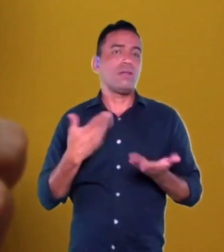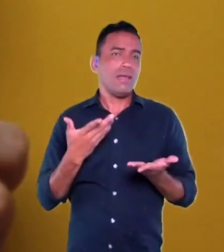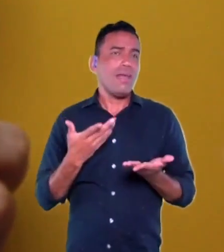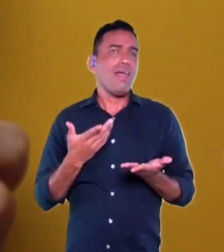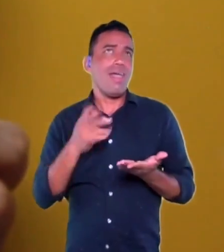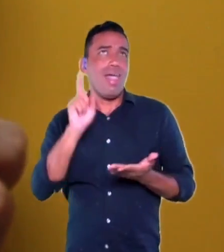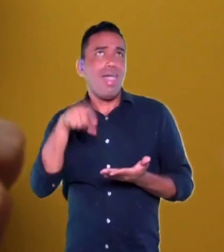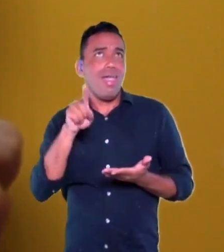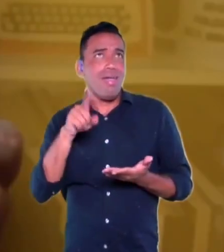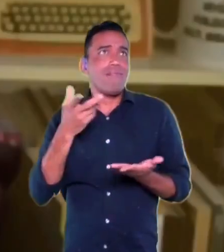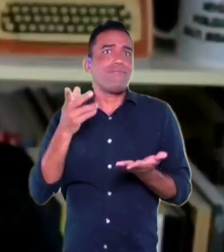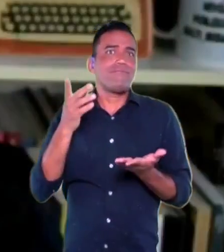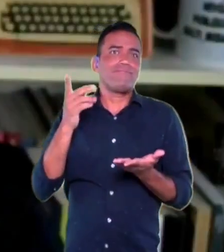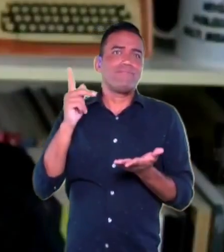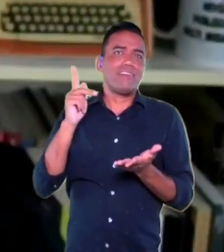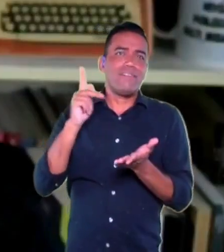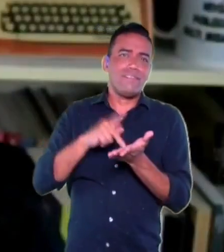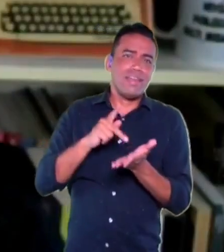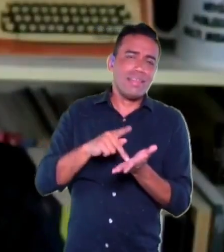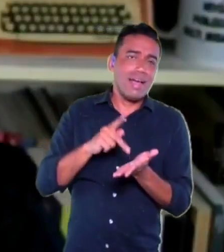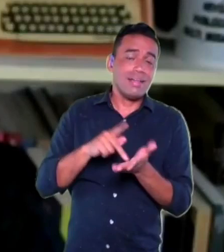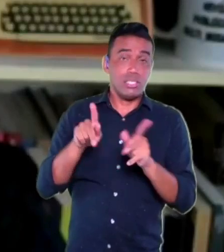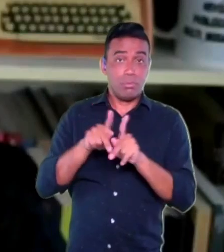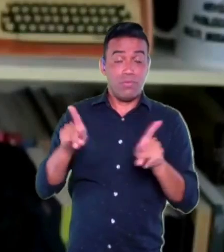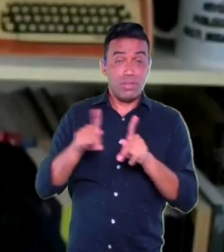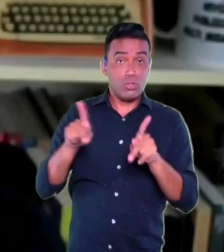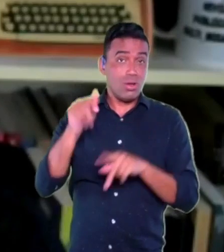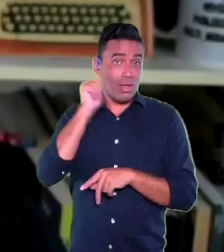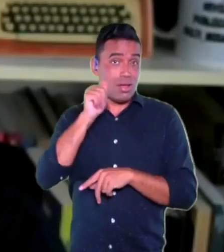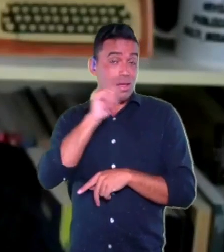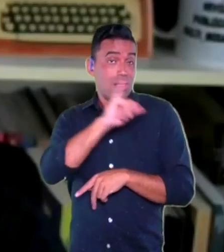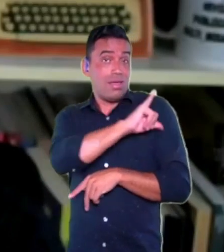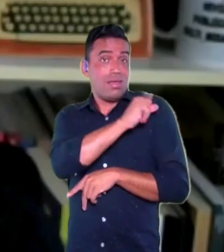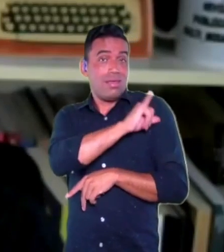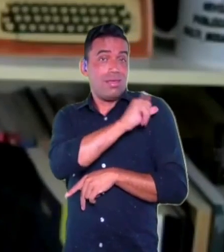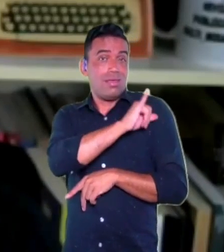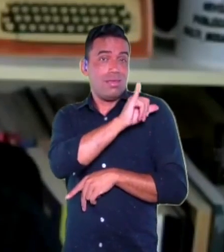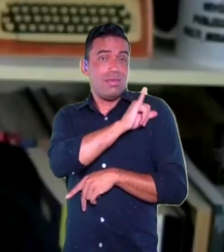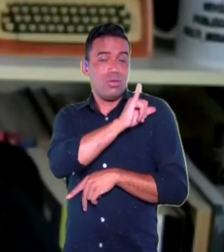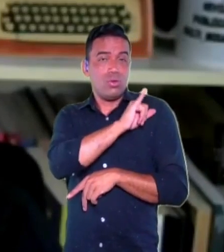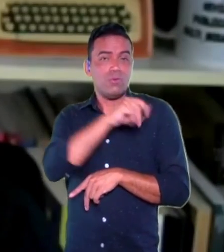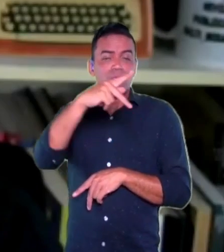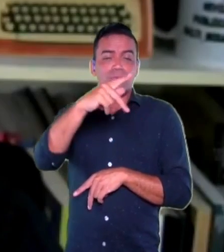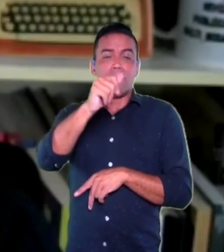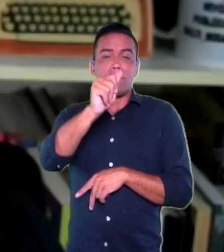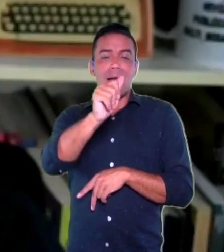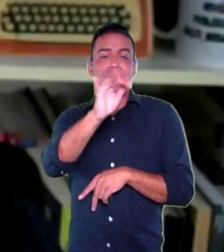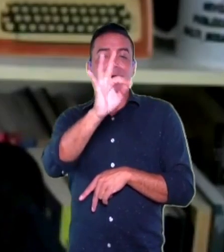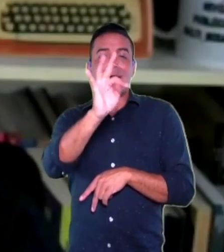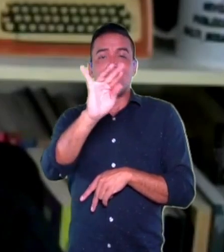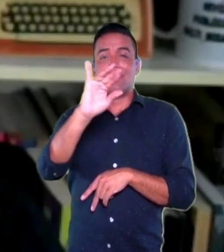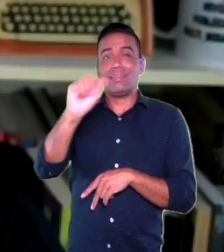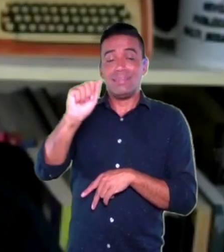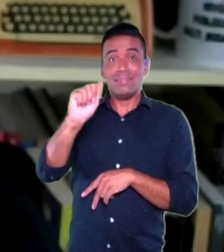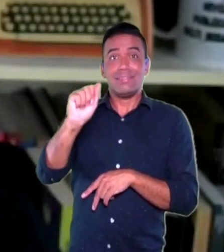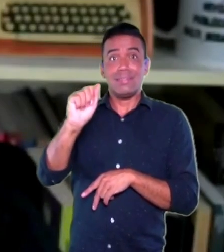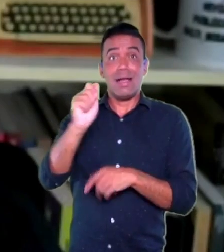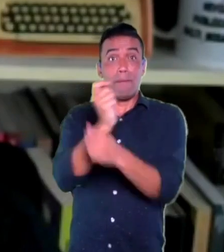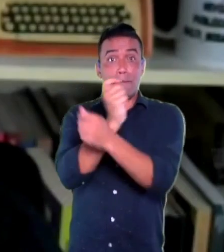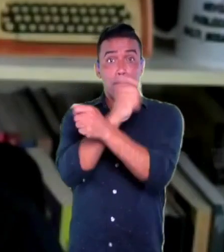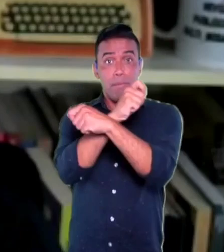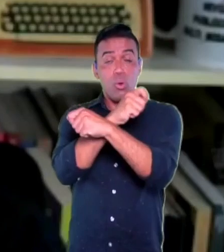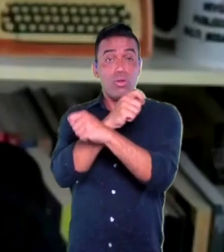na verdade, tem uma professora do Rio, ela faz o pós-fácil, a professora Patrícia Lavelli, da PUC-Rio,